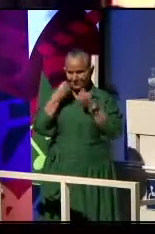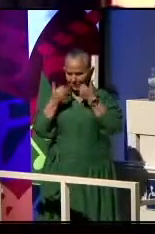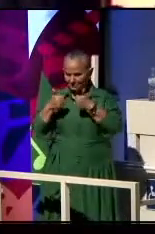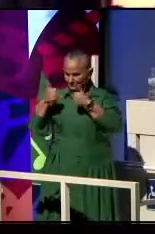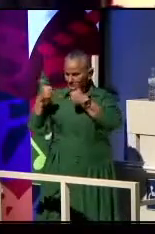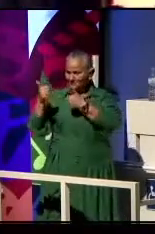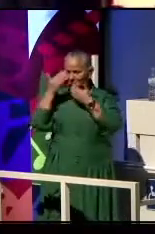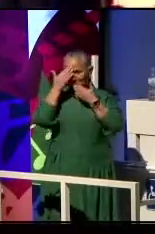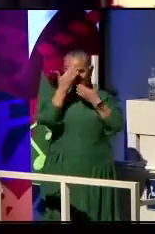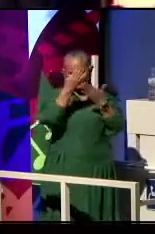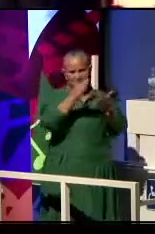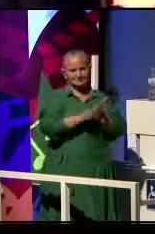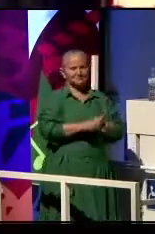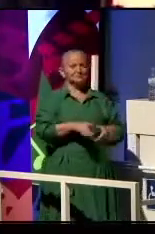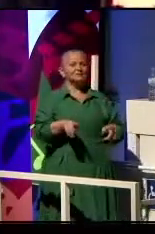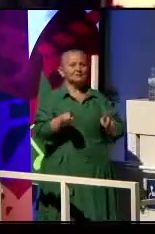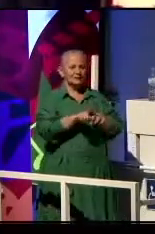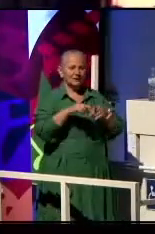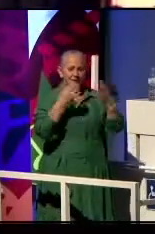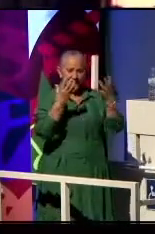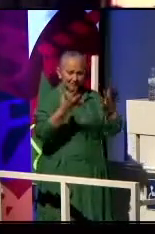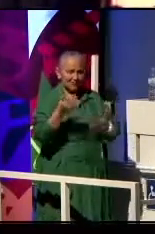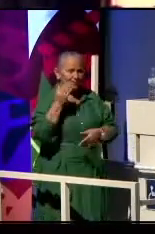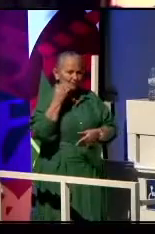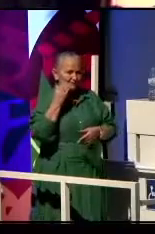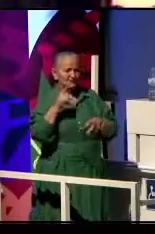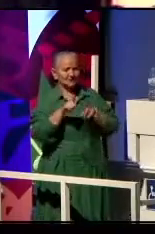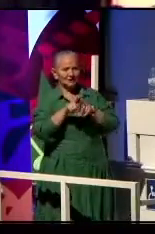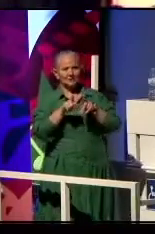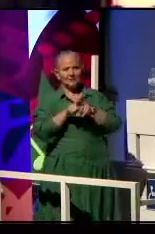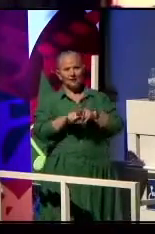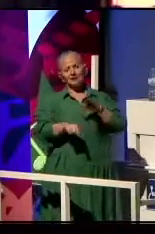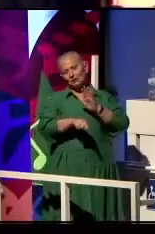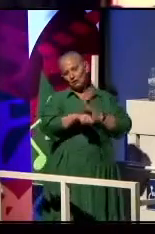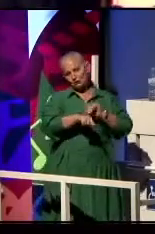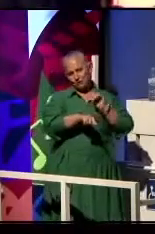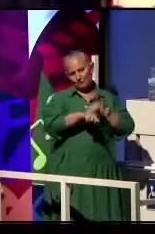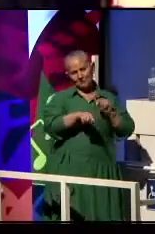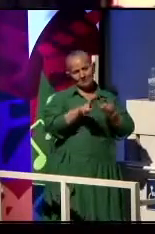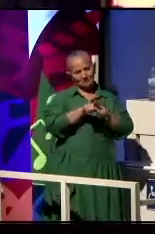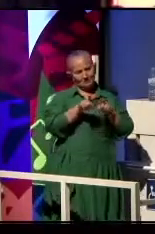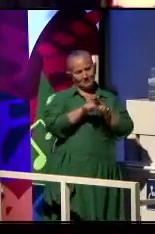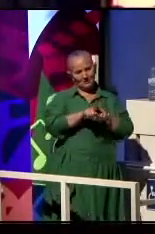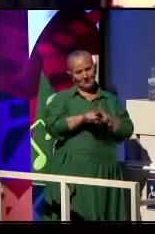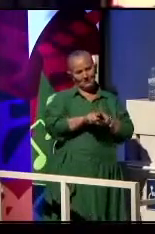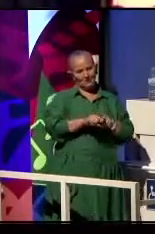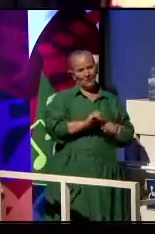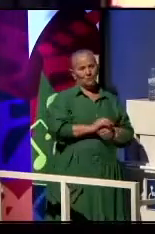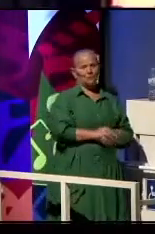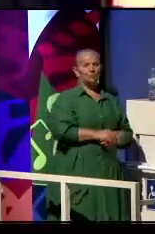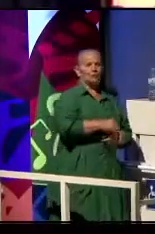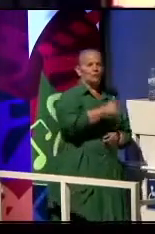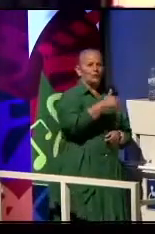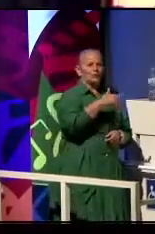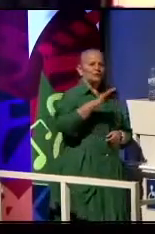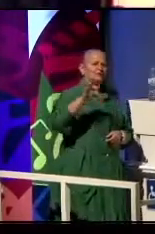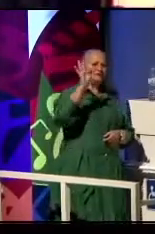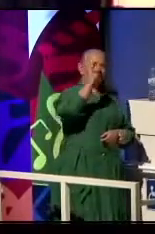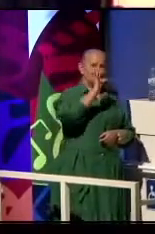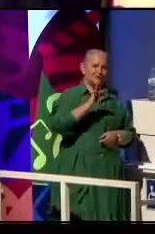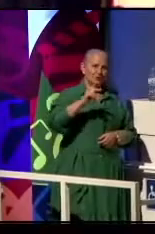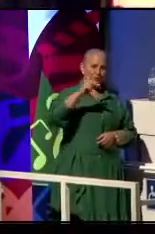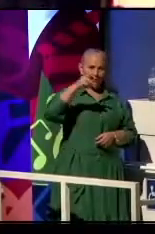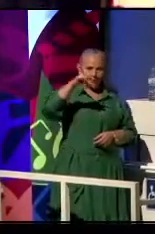obrigado. Eu também queria aproveitar o seguinte, já te convidar para o FILP 2023. Eu quero muito que você volte